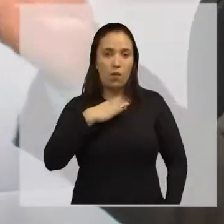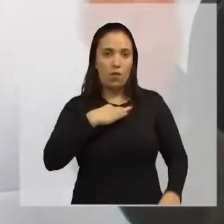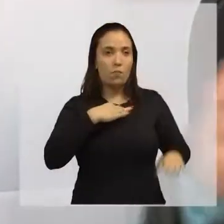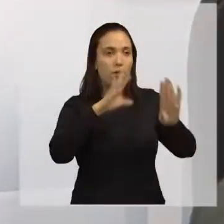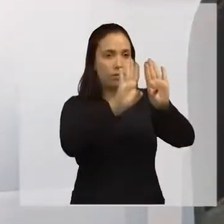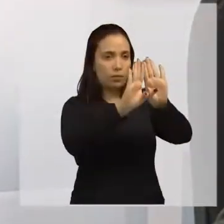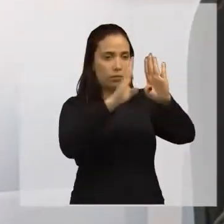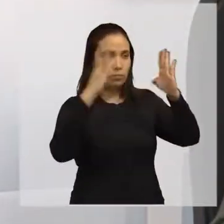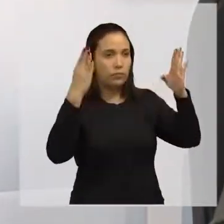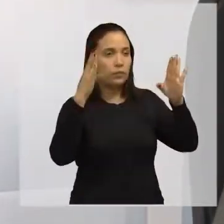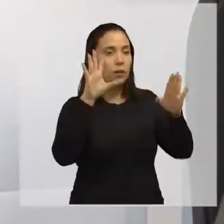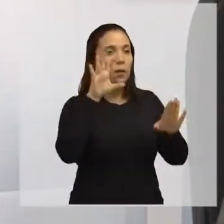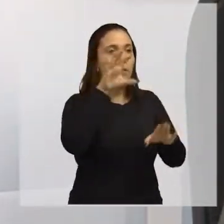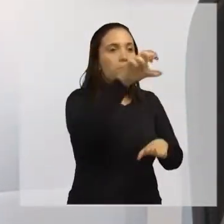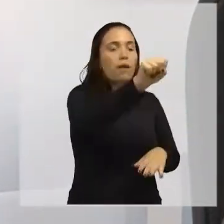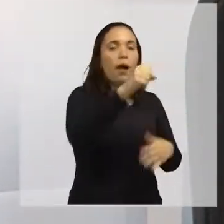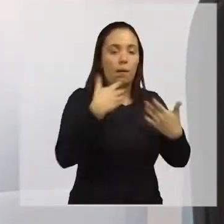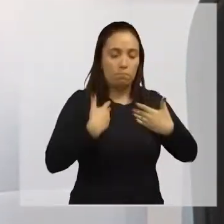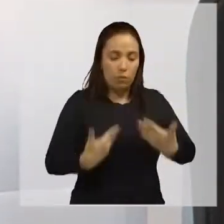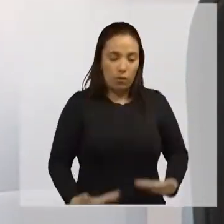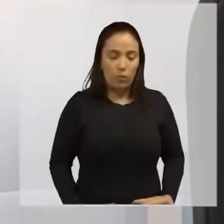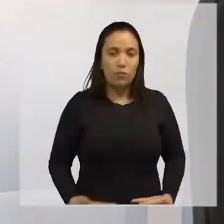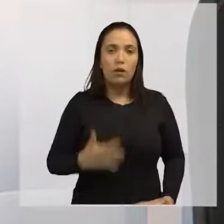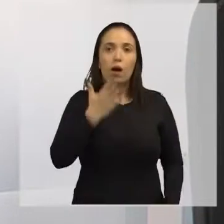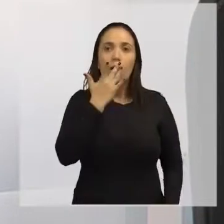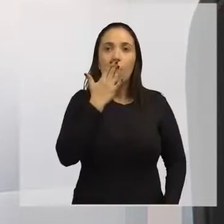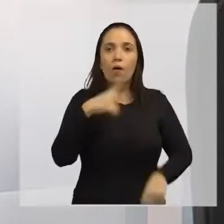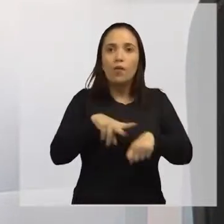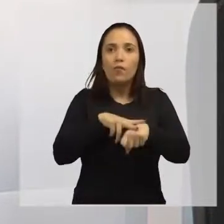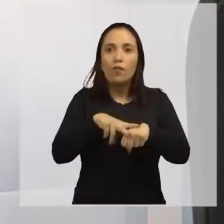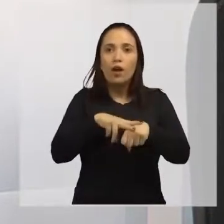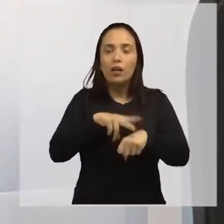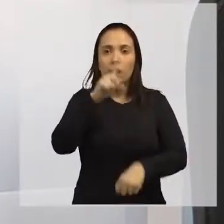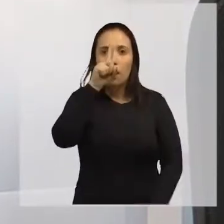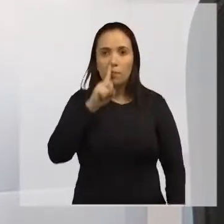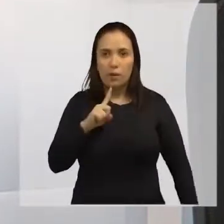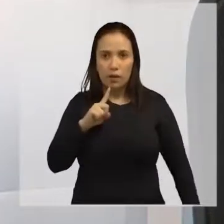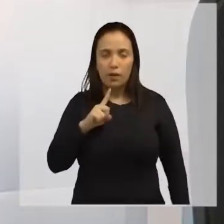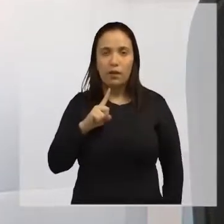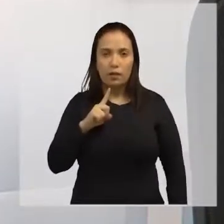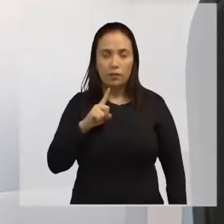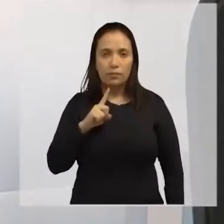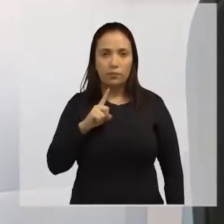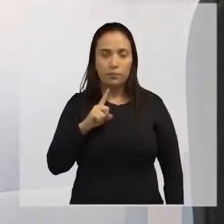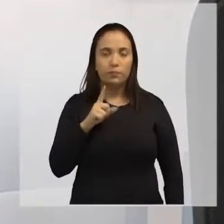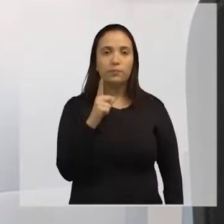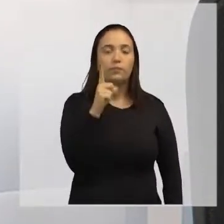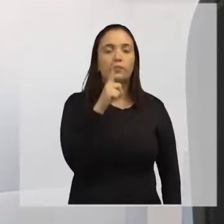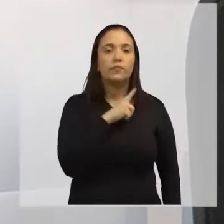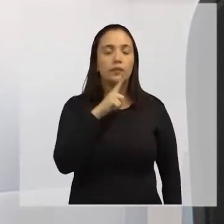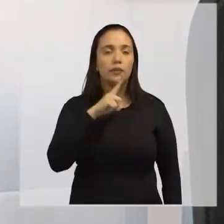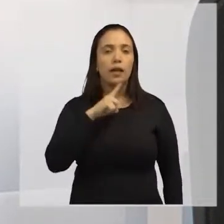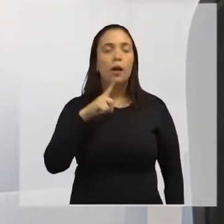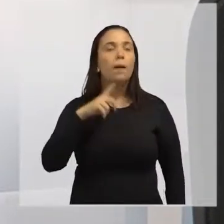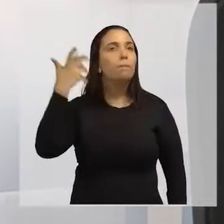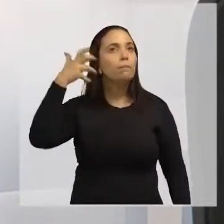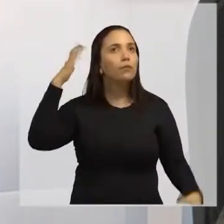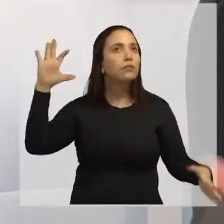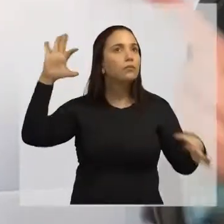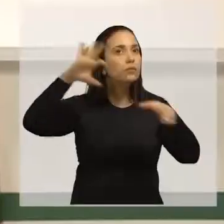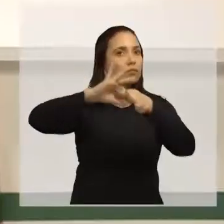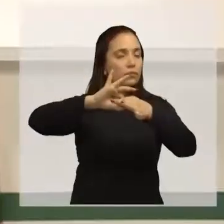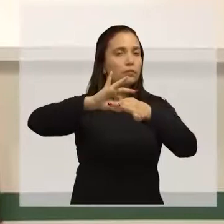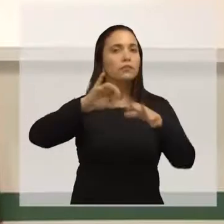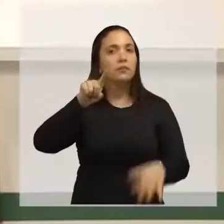uma camisa verde e amarela. Tem até uma frase que ele usa, né? Tem até uma música que acompanha. Qual é a música? Interessante. Eu